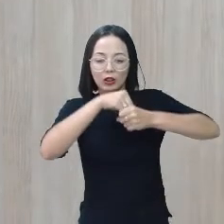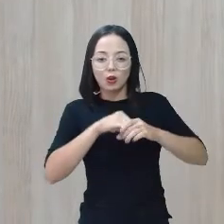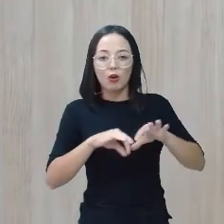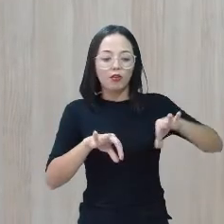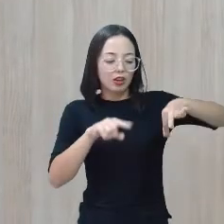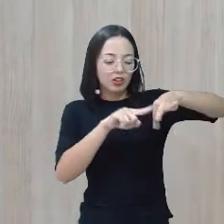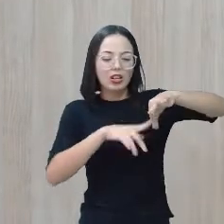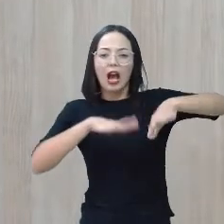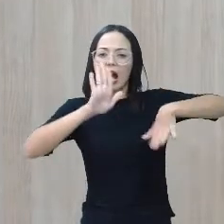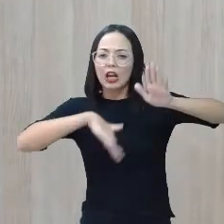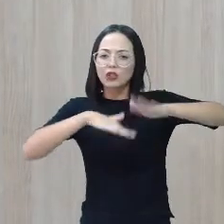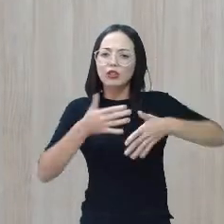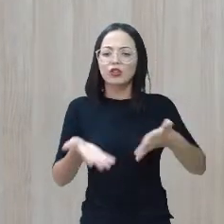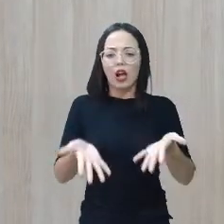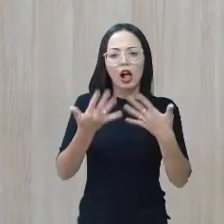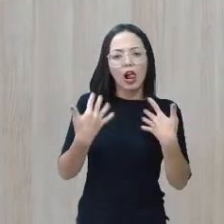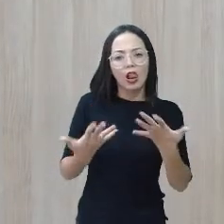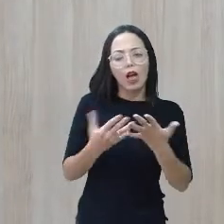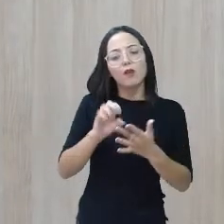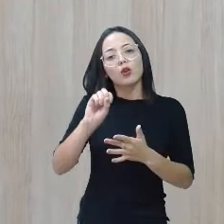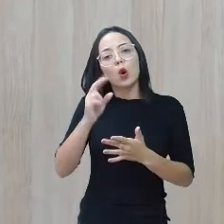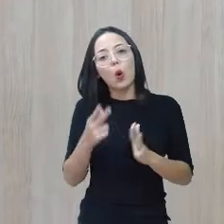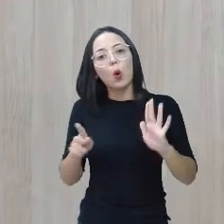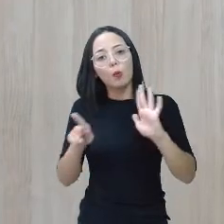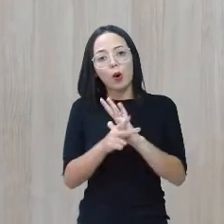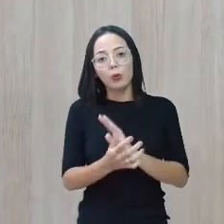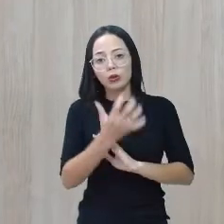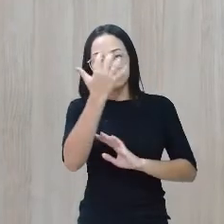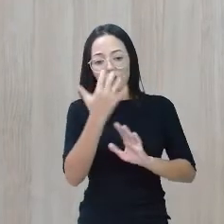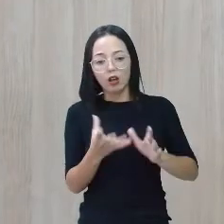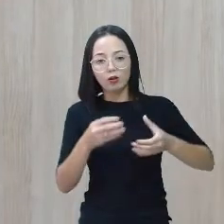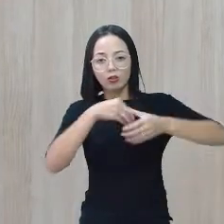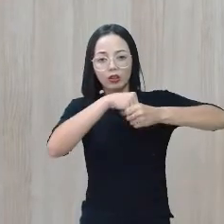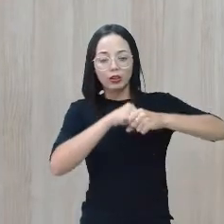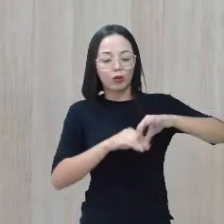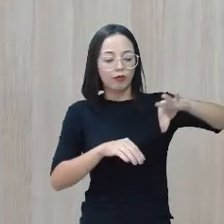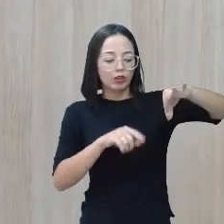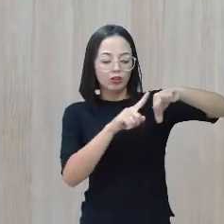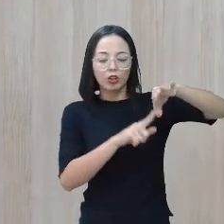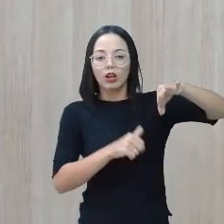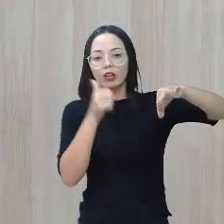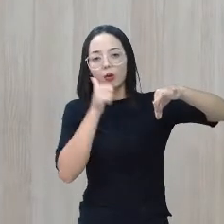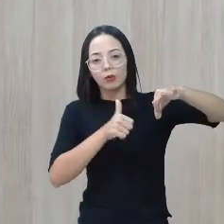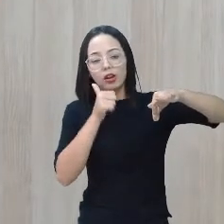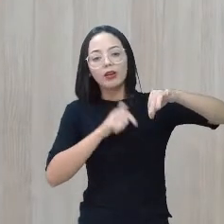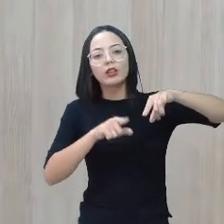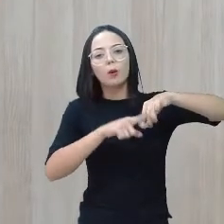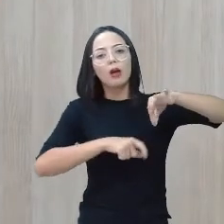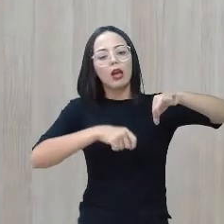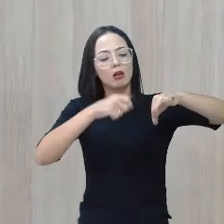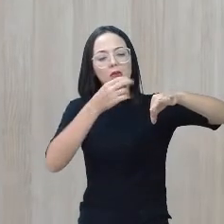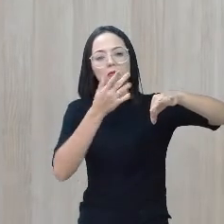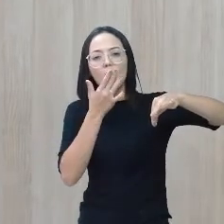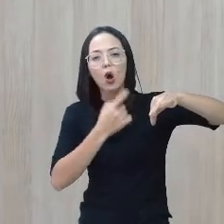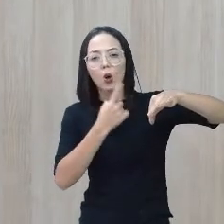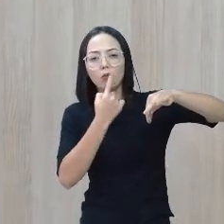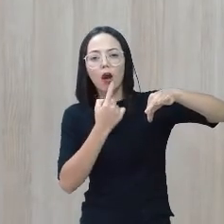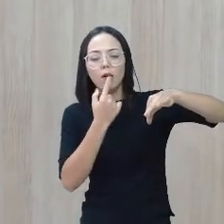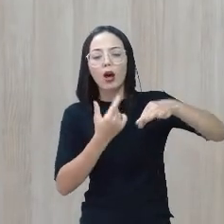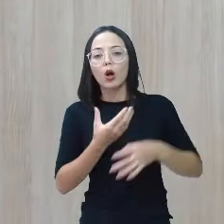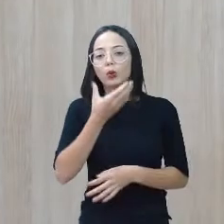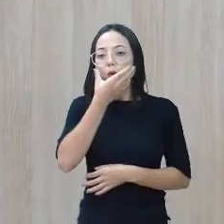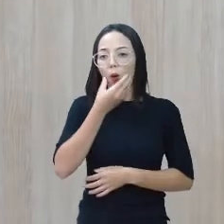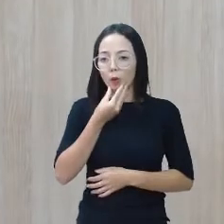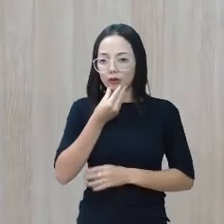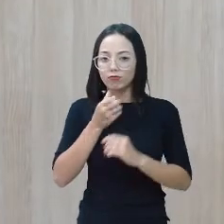forma leve, às vezes lesões também nos genitais da mulher e também alguma alergia no homem, certo?